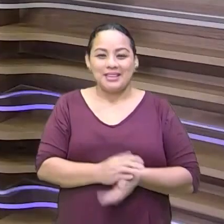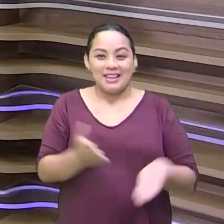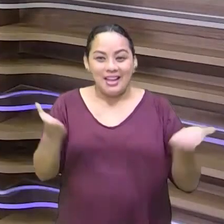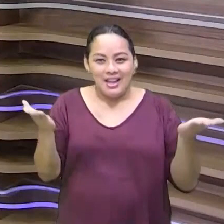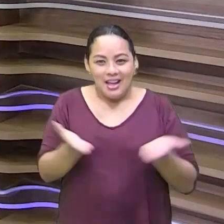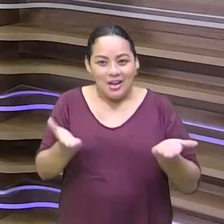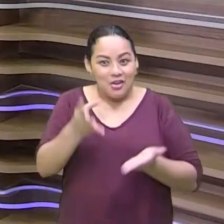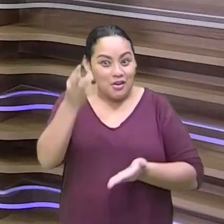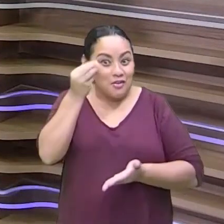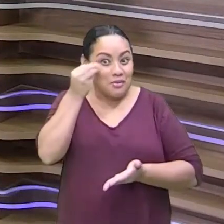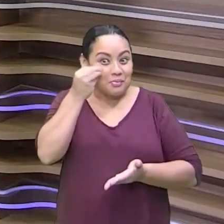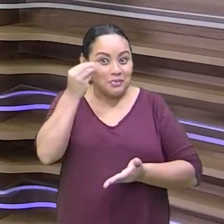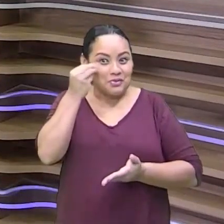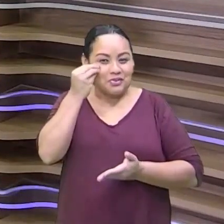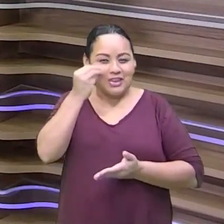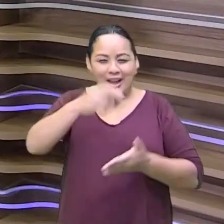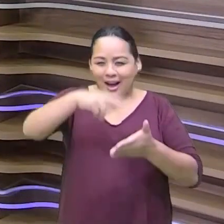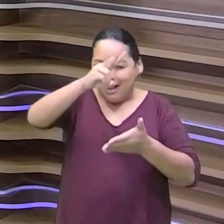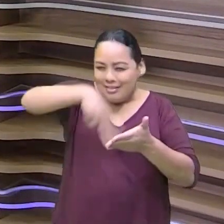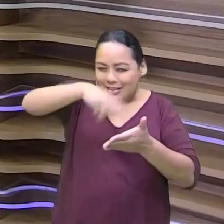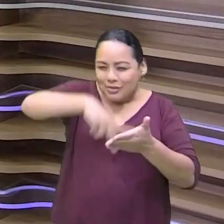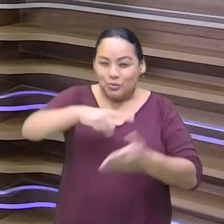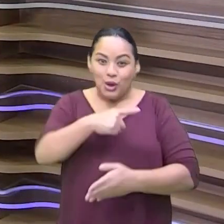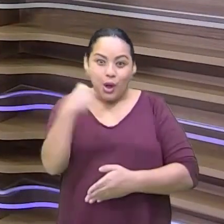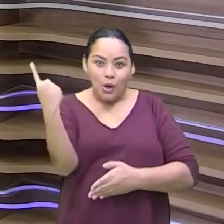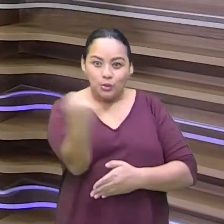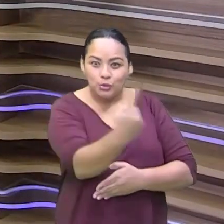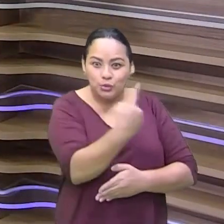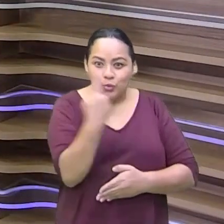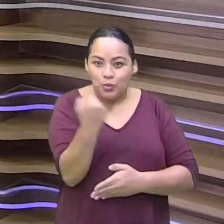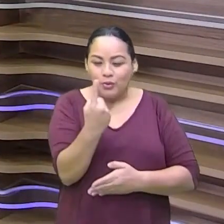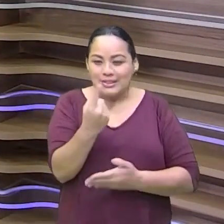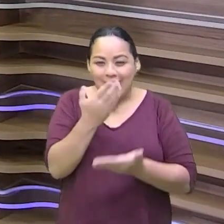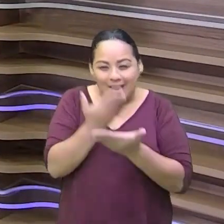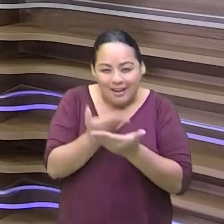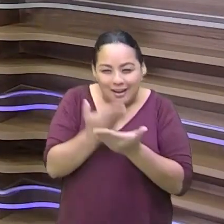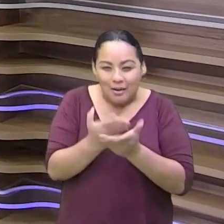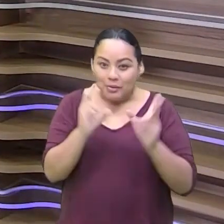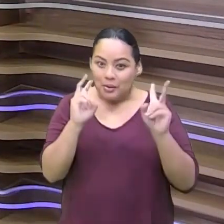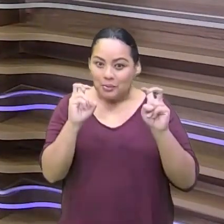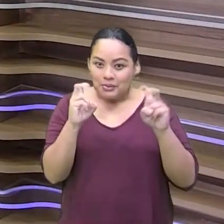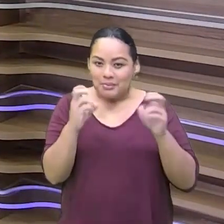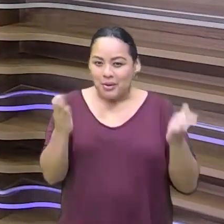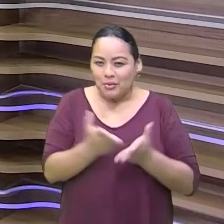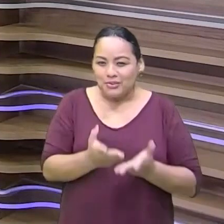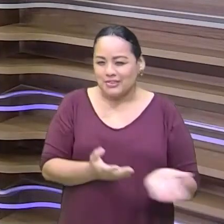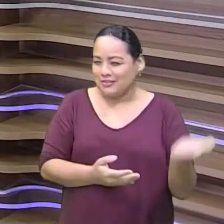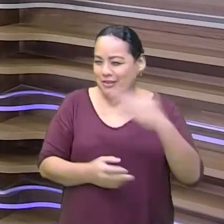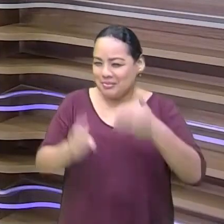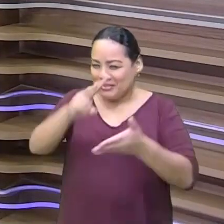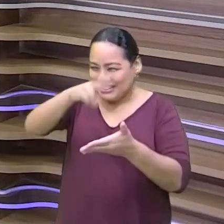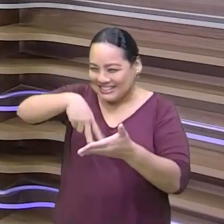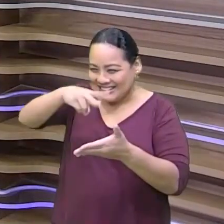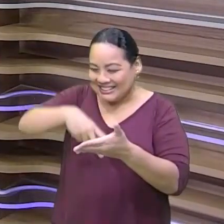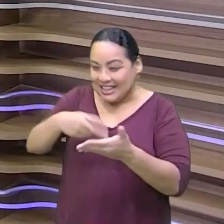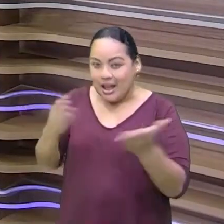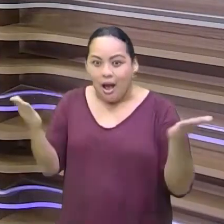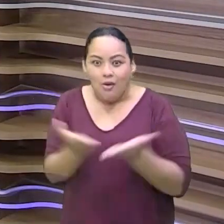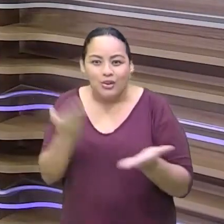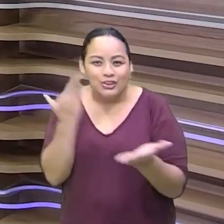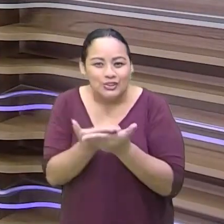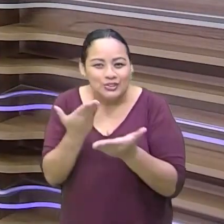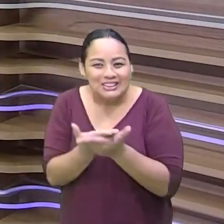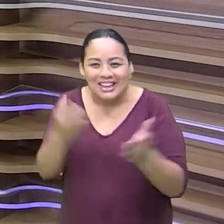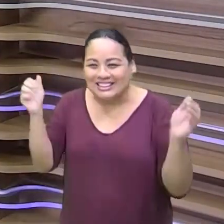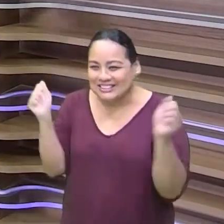Vamos verificar agora a nossa leitura, o nosso assunto. Vamos lá? Me acompanhe aqui na leitura. Vamos estudar.